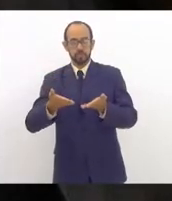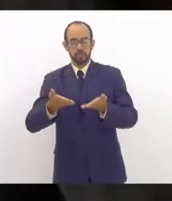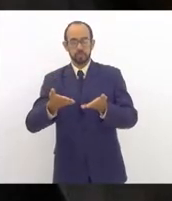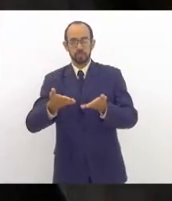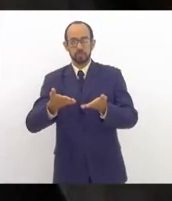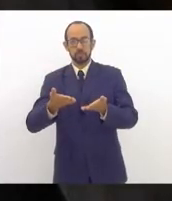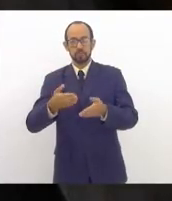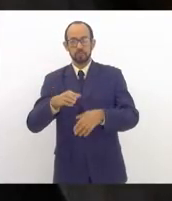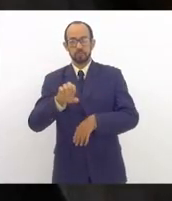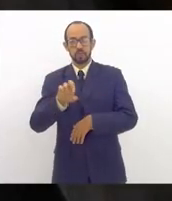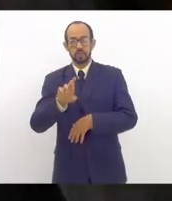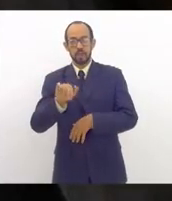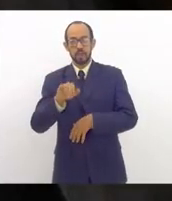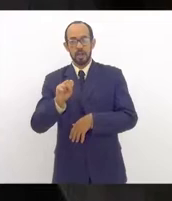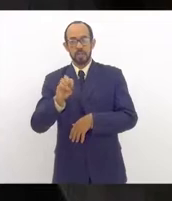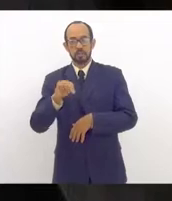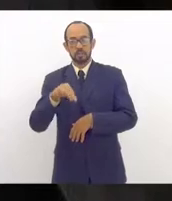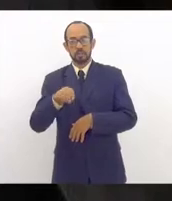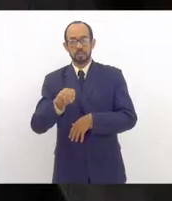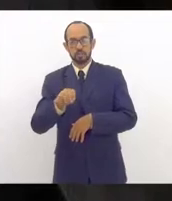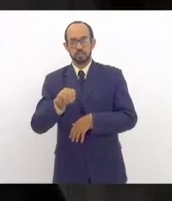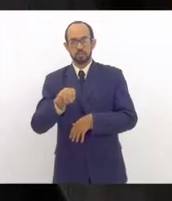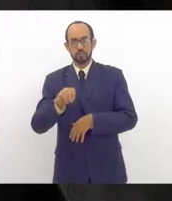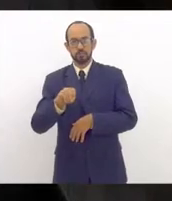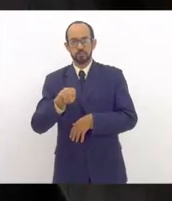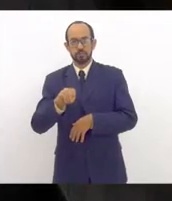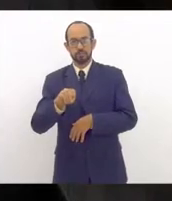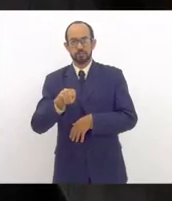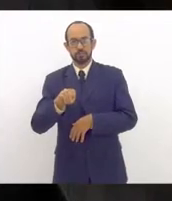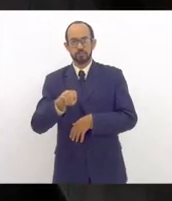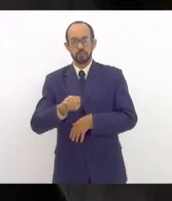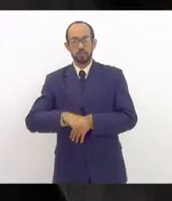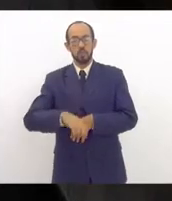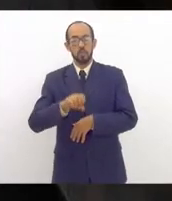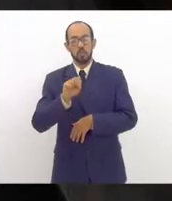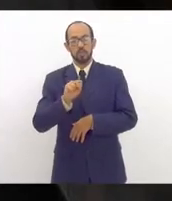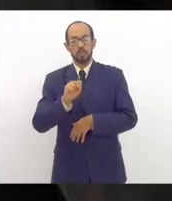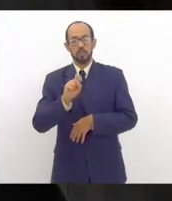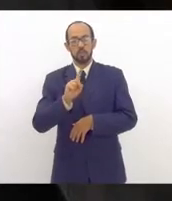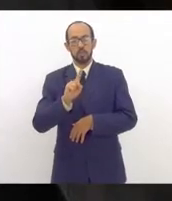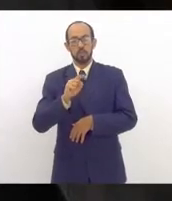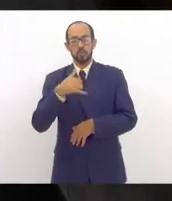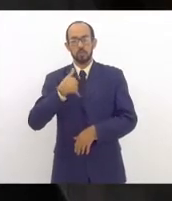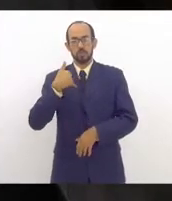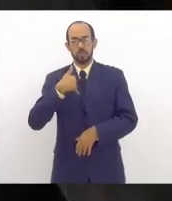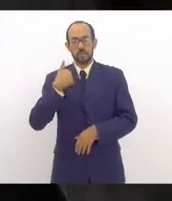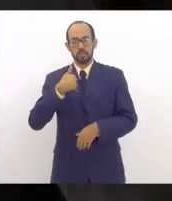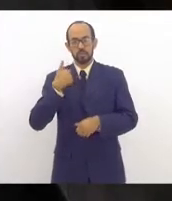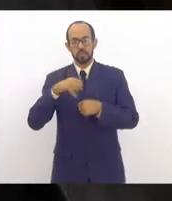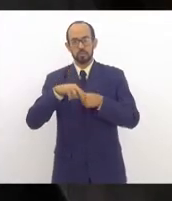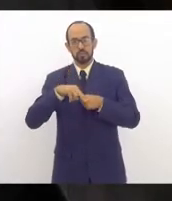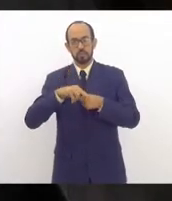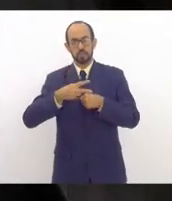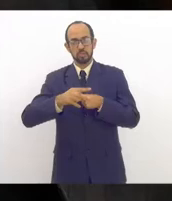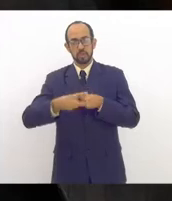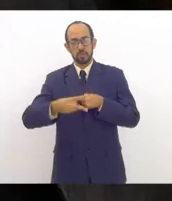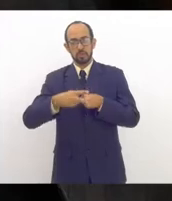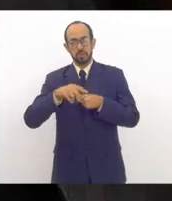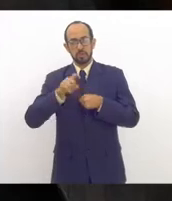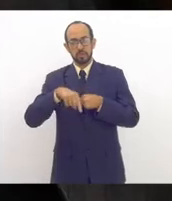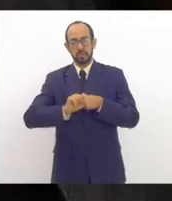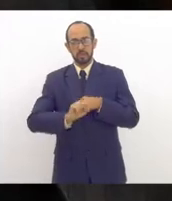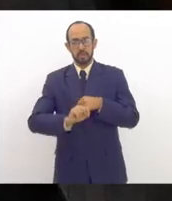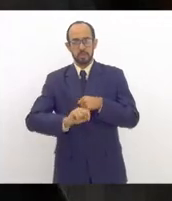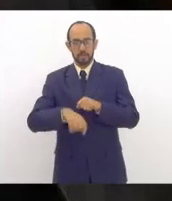o Erasmo Carlos com 81 anos por via de consequência ela da